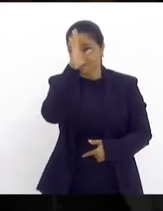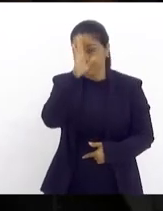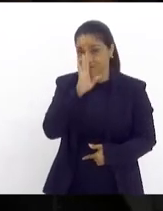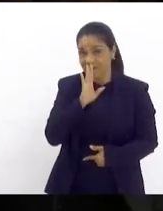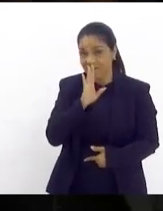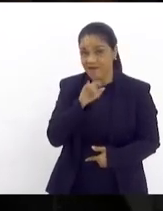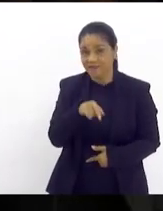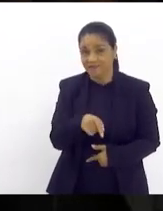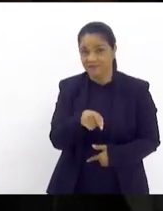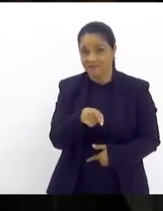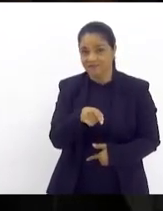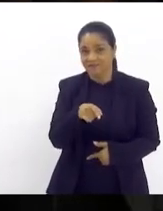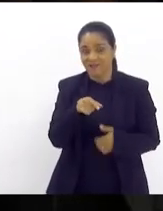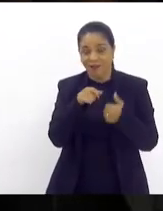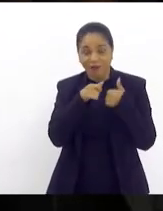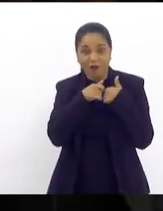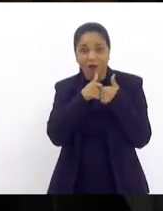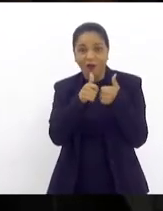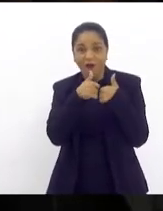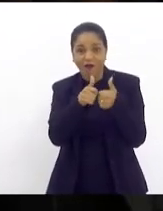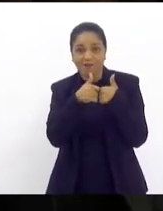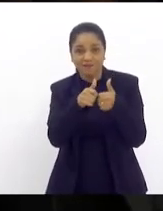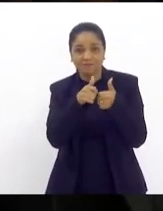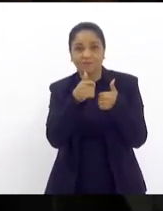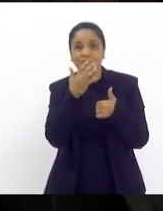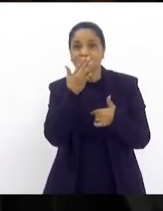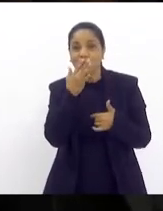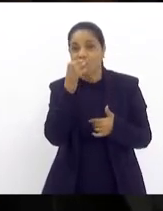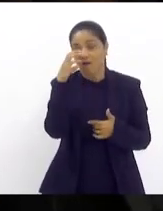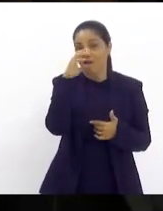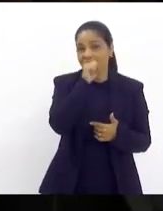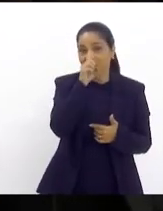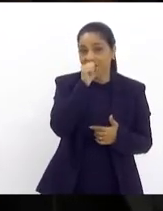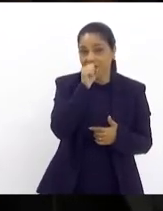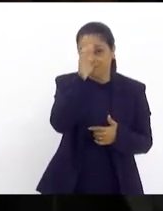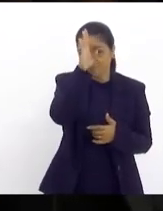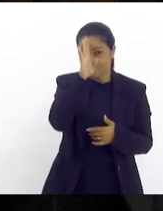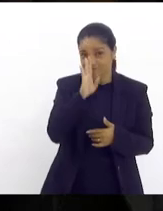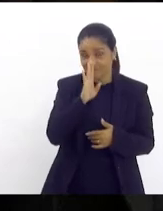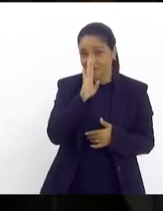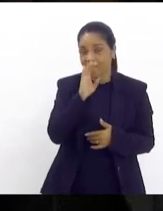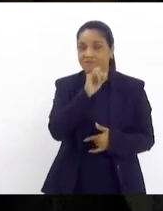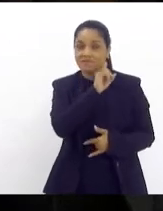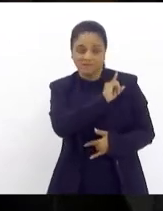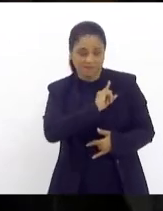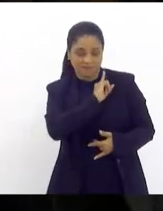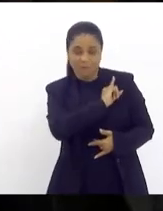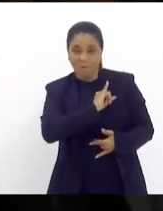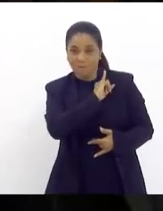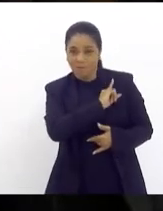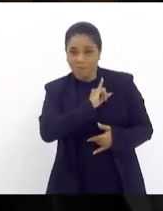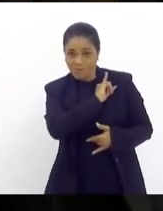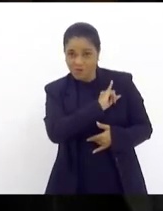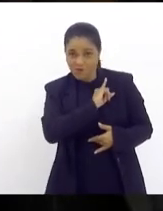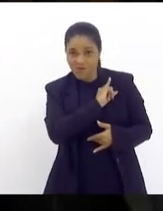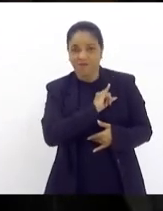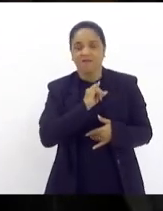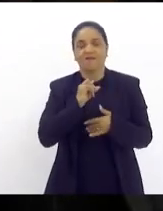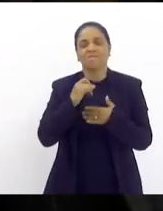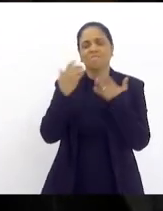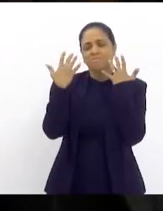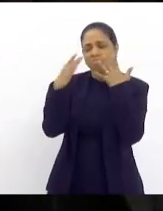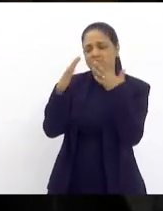que é o município de Itaboraí Parabéns prefeito de Lara olha Parabéns deputado Guilherme Parabéns ao Governador